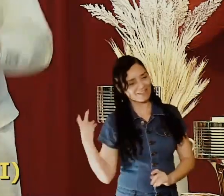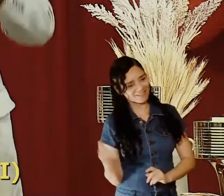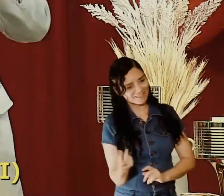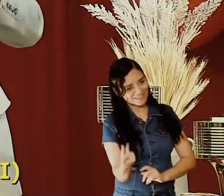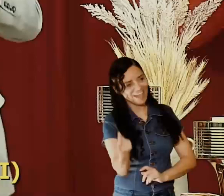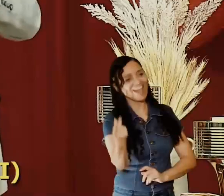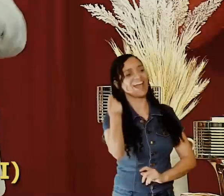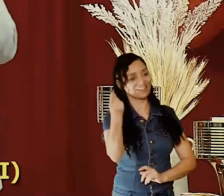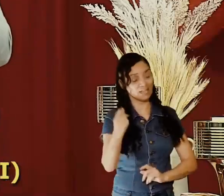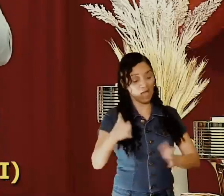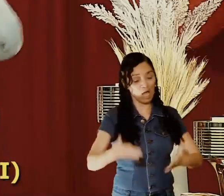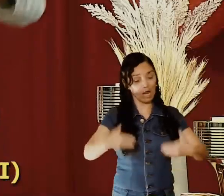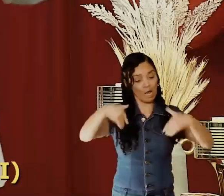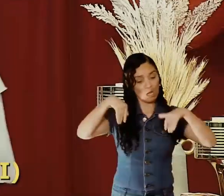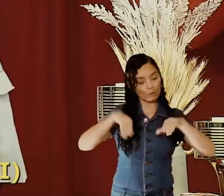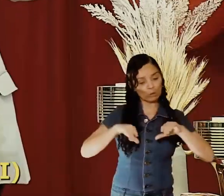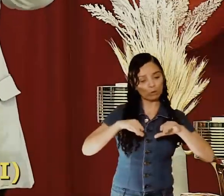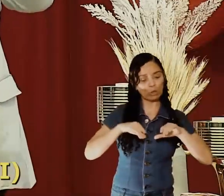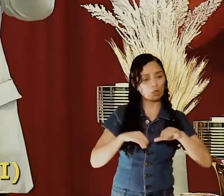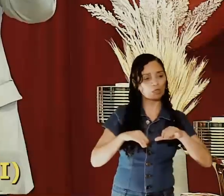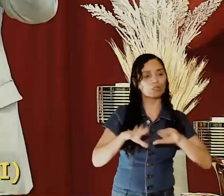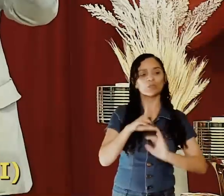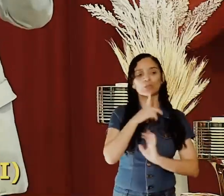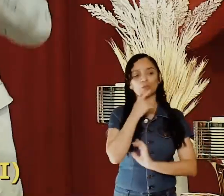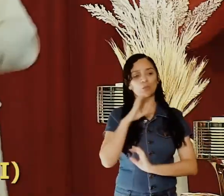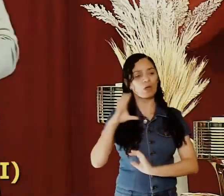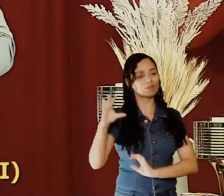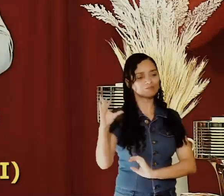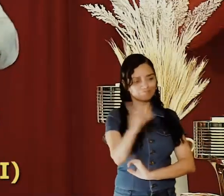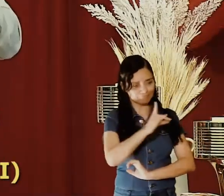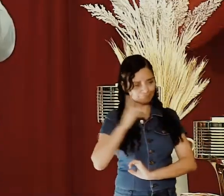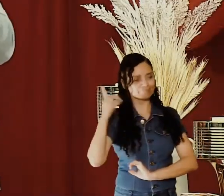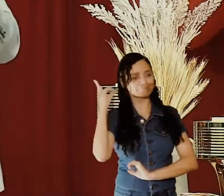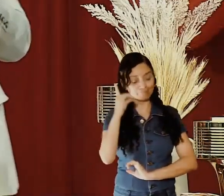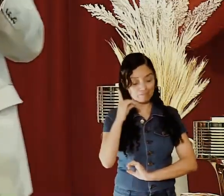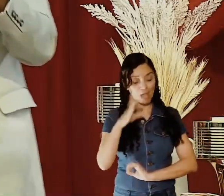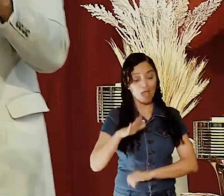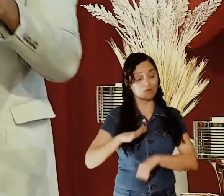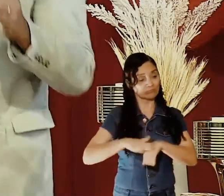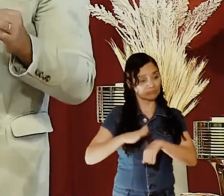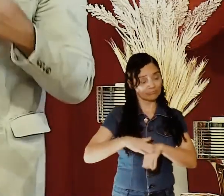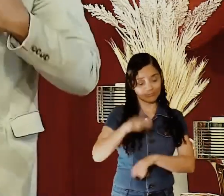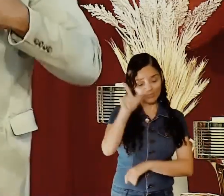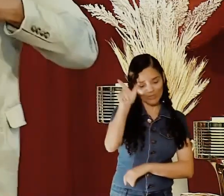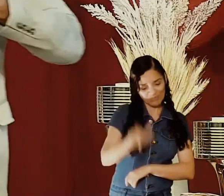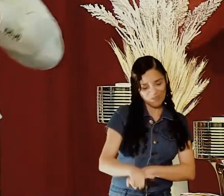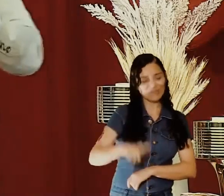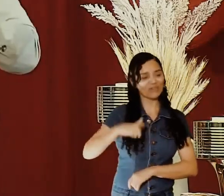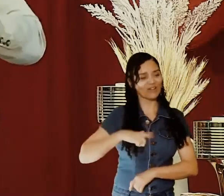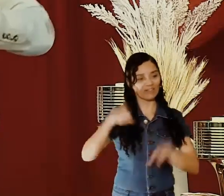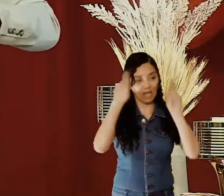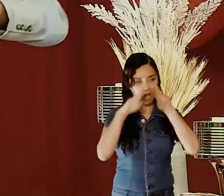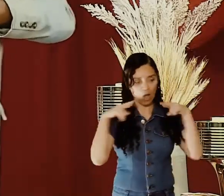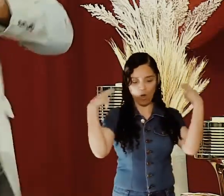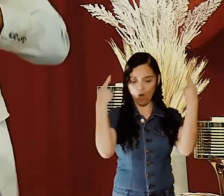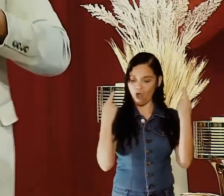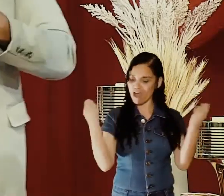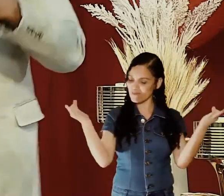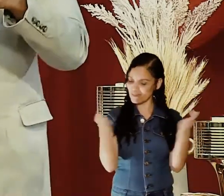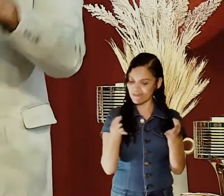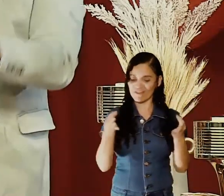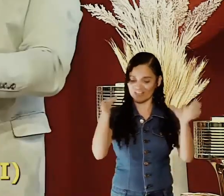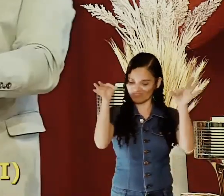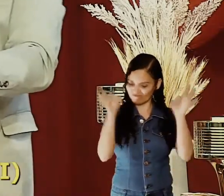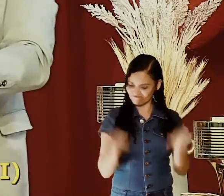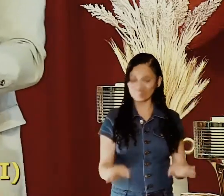reino, estabelecido e mantido com justiça e retidão, desde agora e para todo sempre. O zelo do